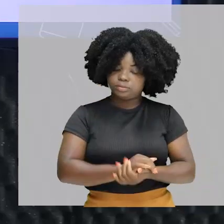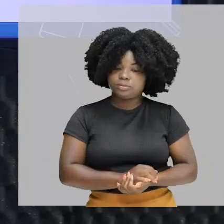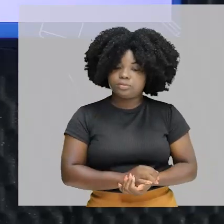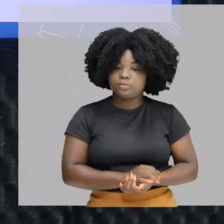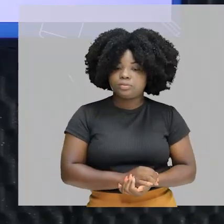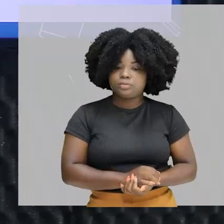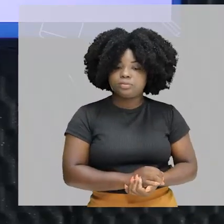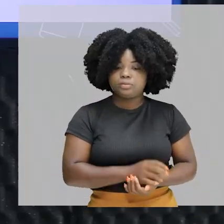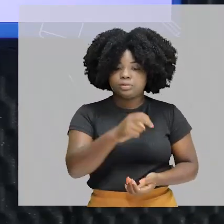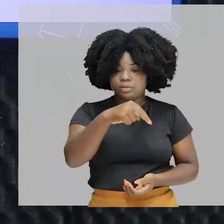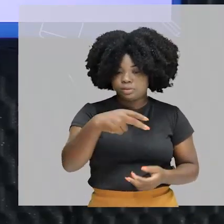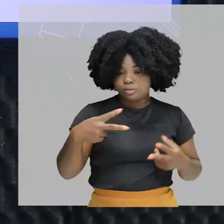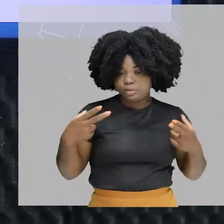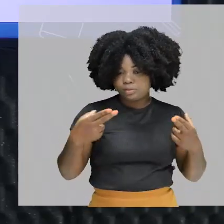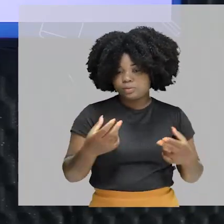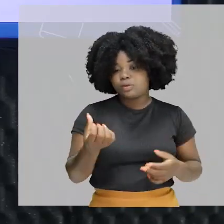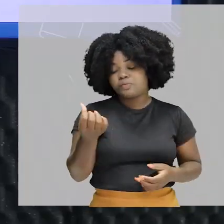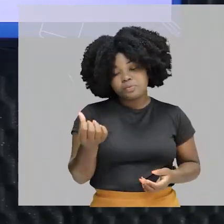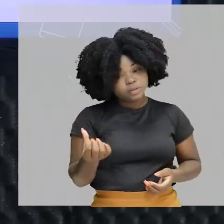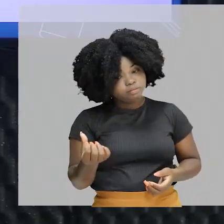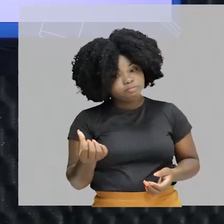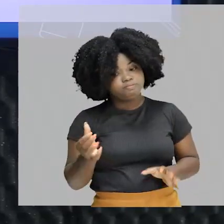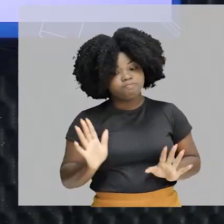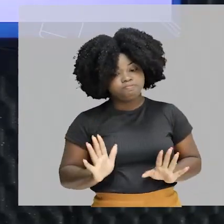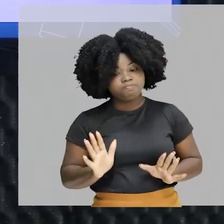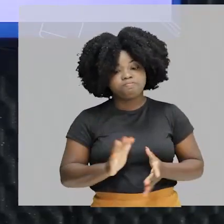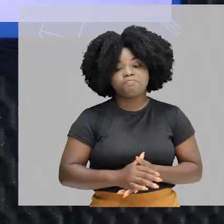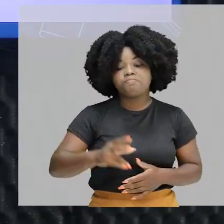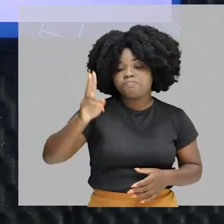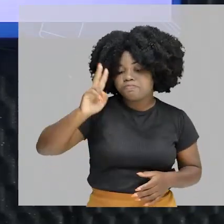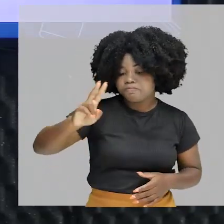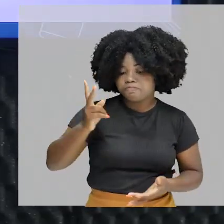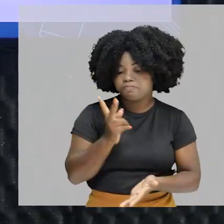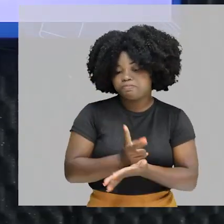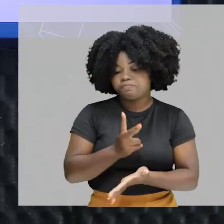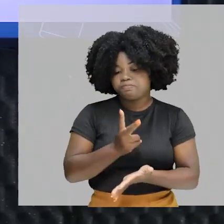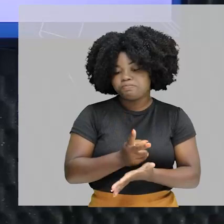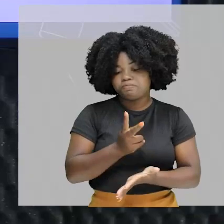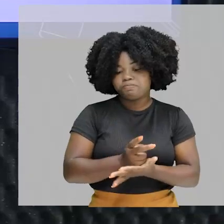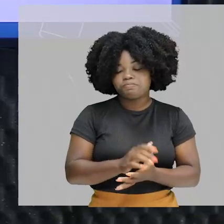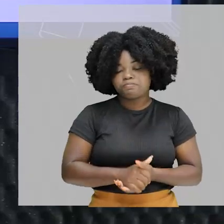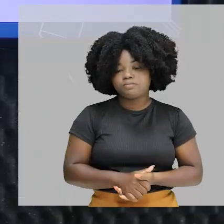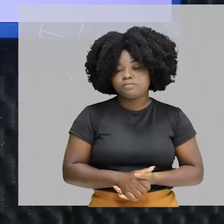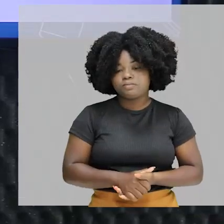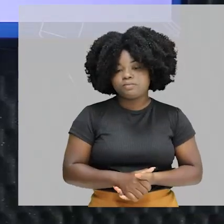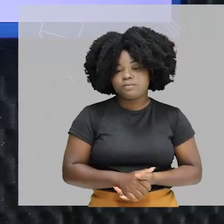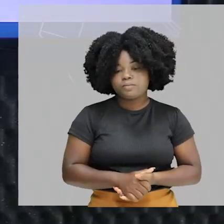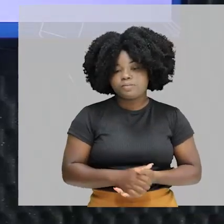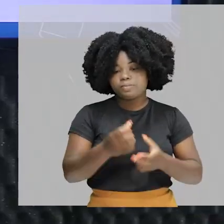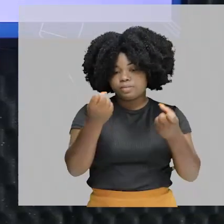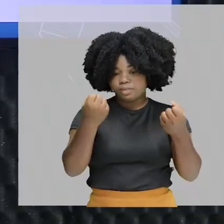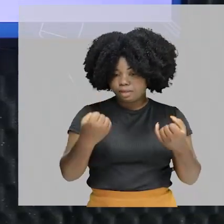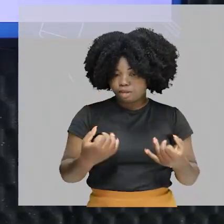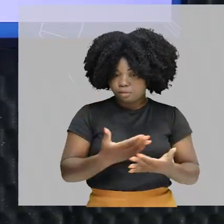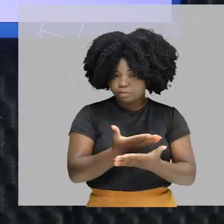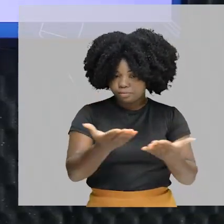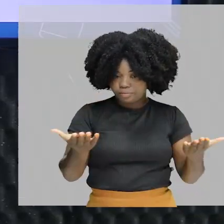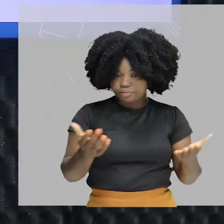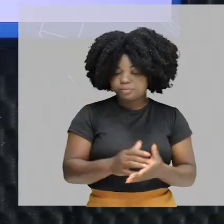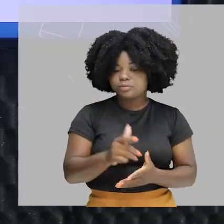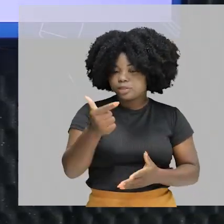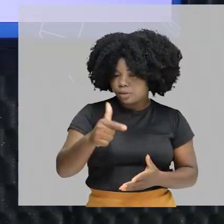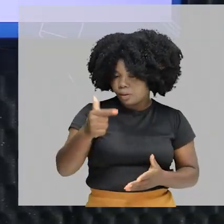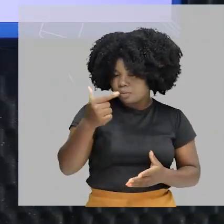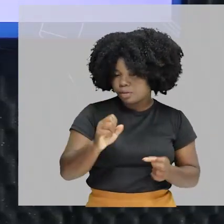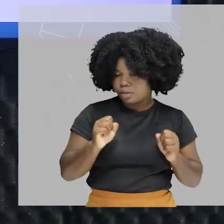quantidade, fazendo n igual a 6, tá bom? Lembra sempre, tá? Que, aqui eu já disse isso para você, tá só, né, se